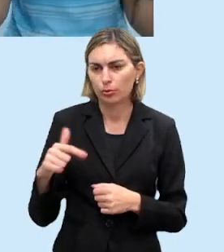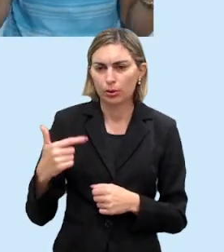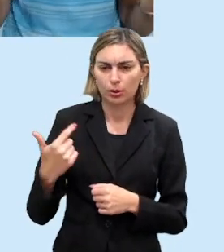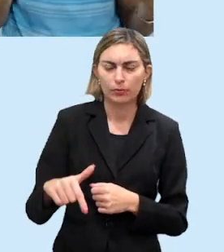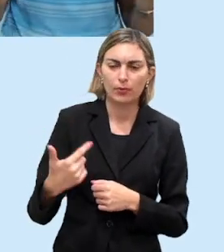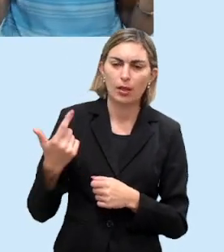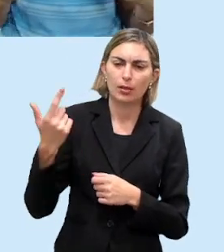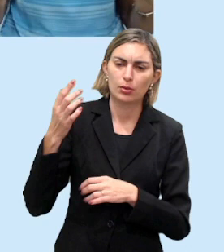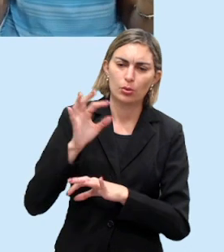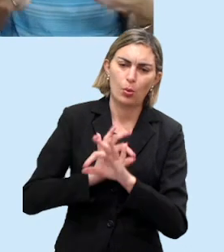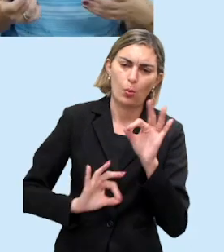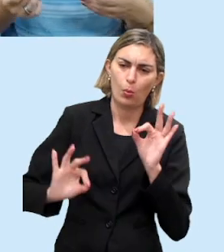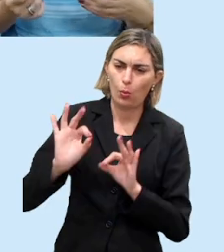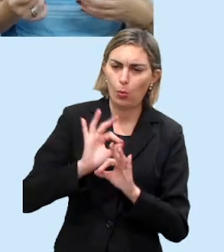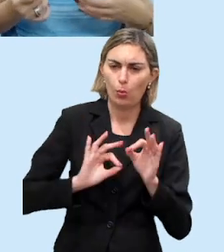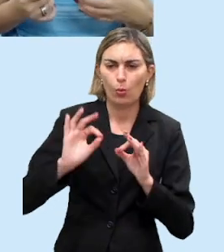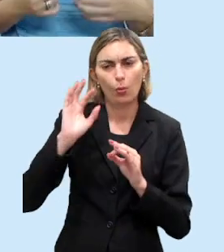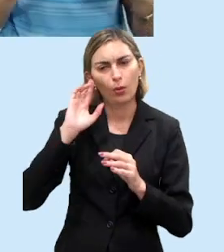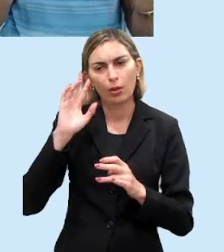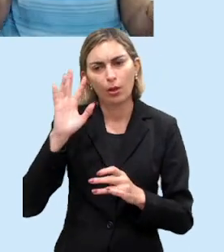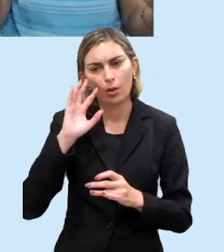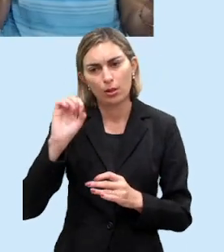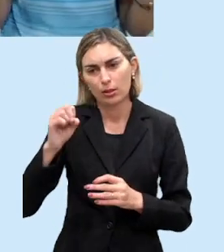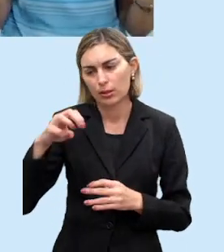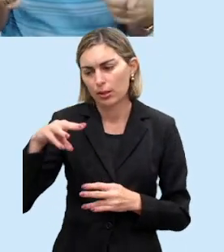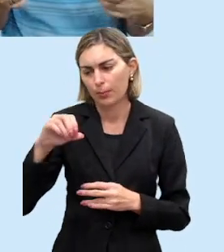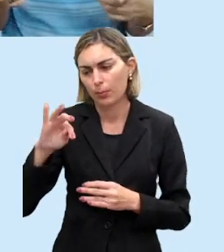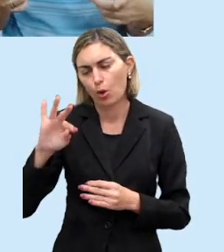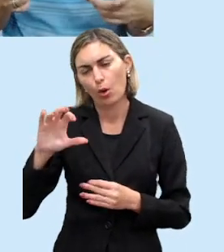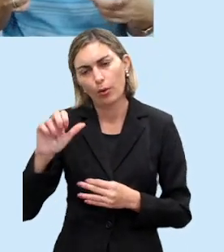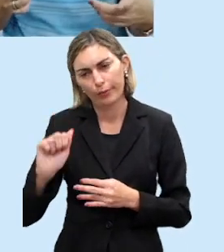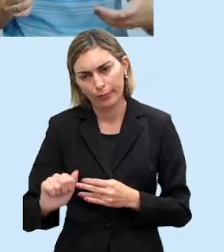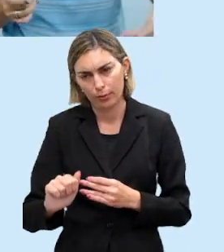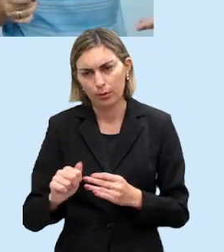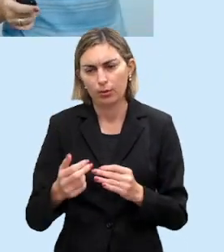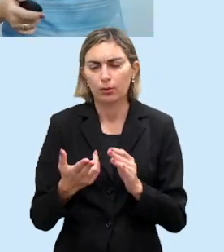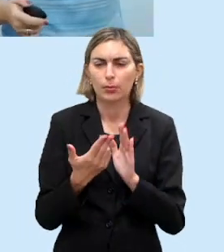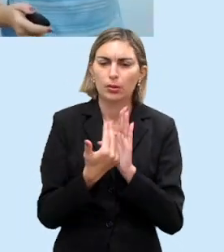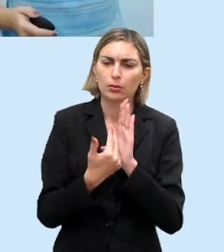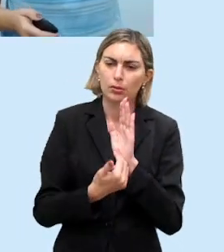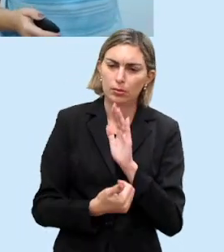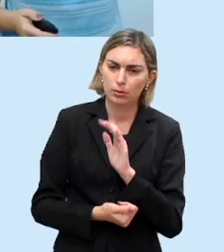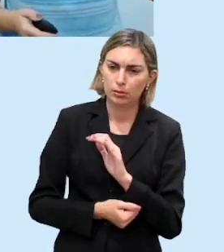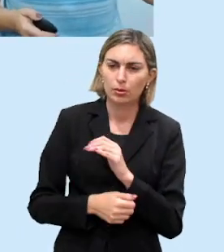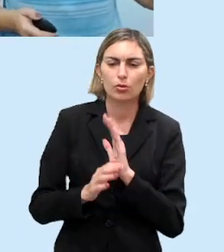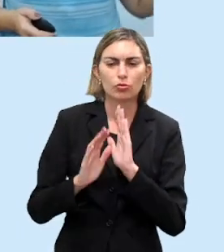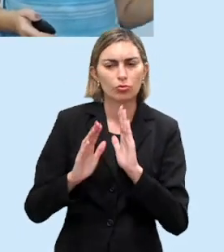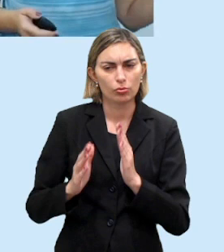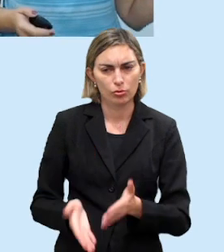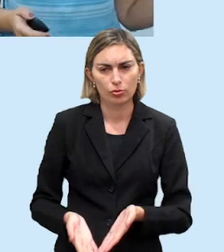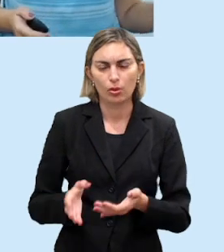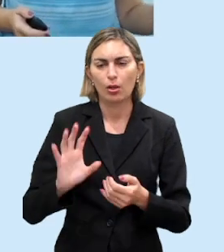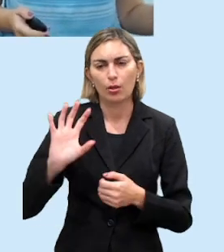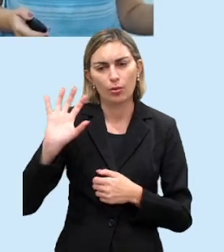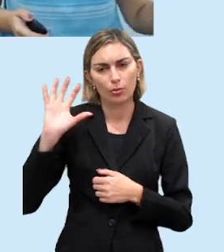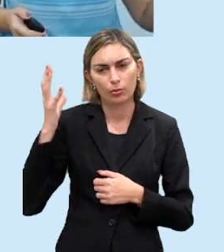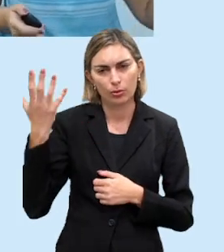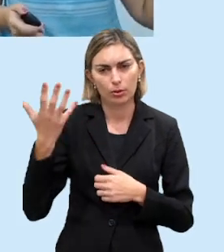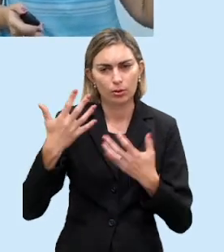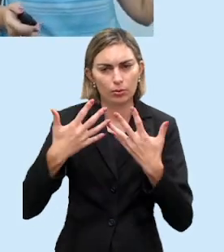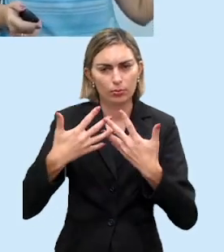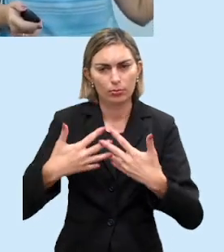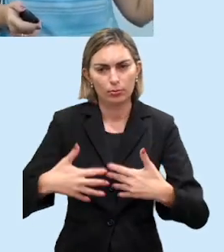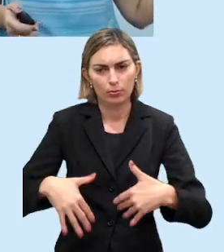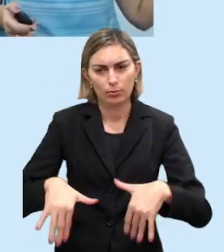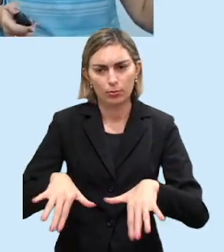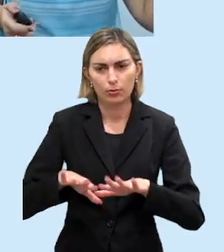armado o arcabouço teórico da semiótica, muito menos do design, não é? Isso já acontecia naturalmente. Eu disse